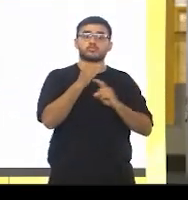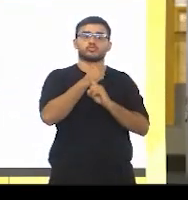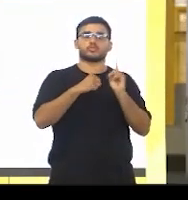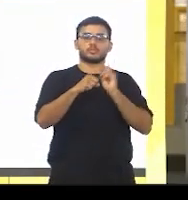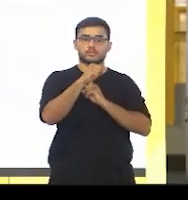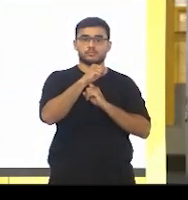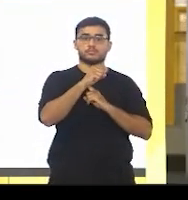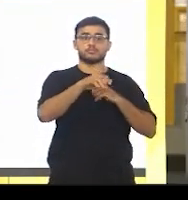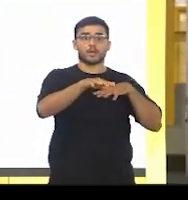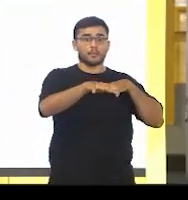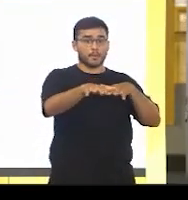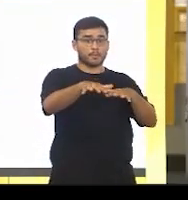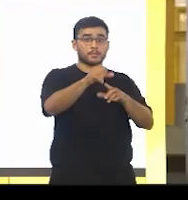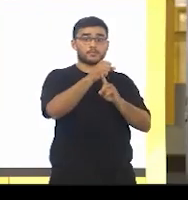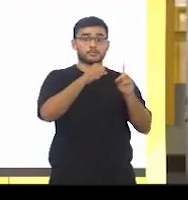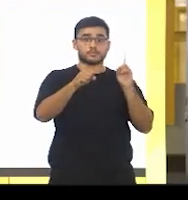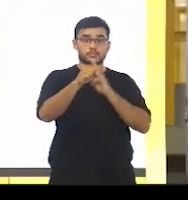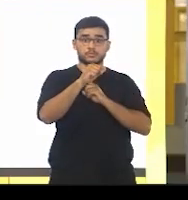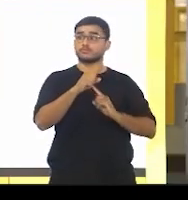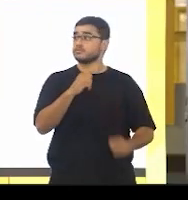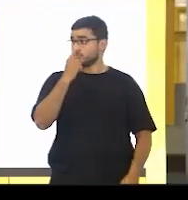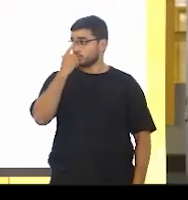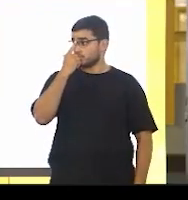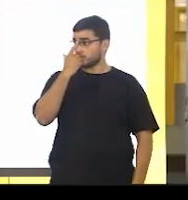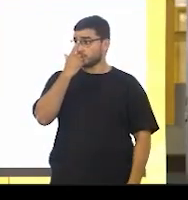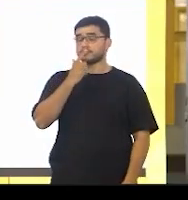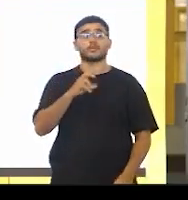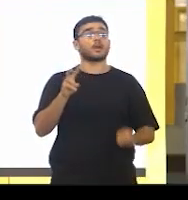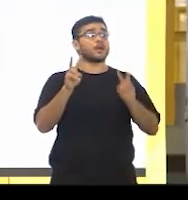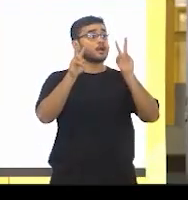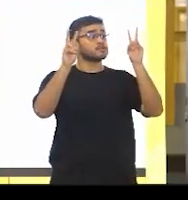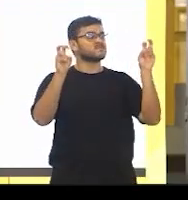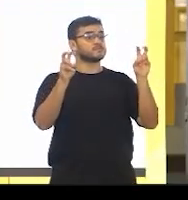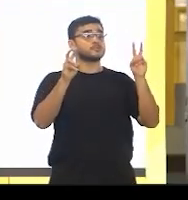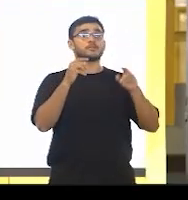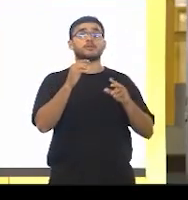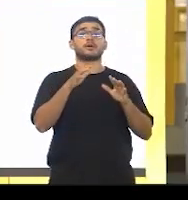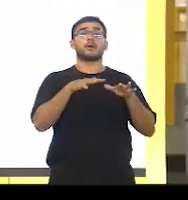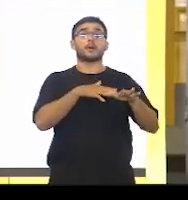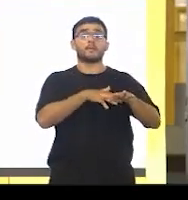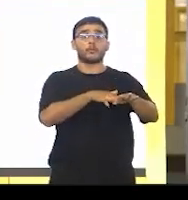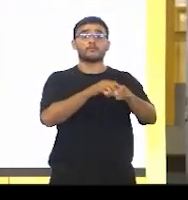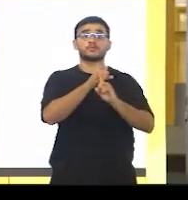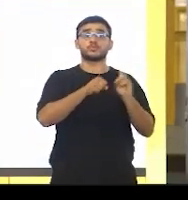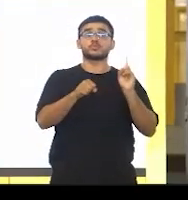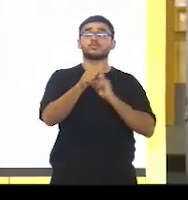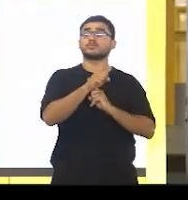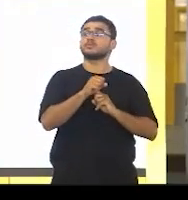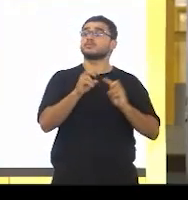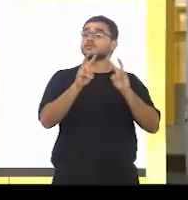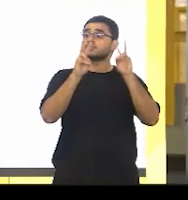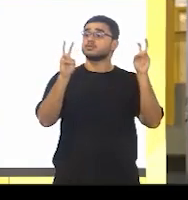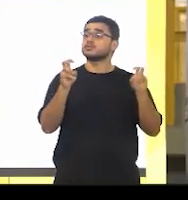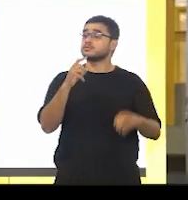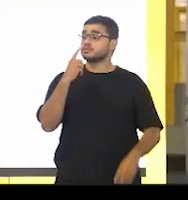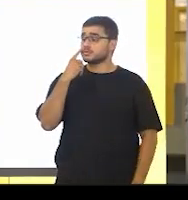Vai cair sobre movimentos sociais. Nós falamos aqui que vai cair na prova o quê? Eu vou me lembrar na geografia. O que